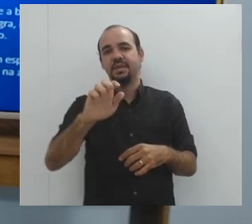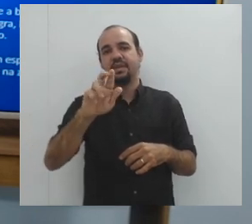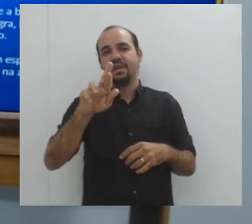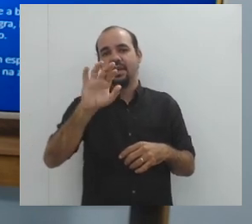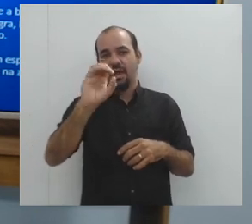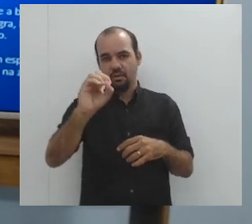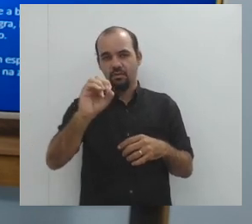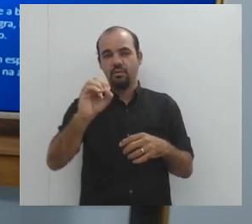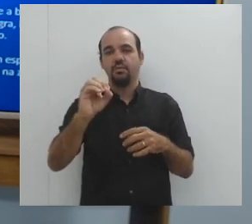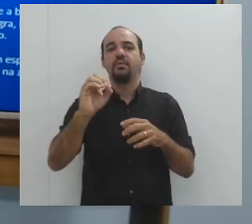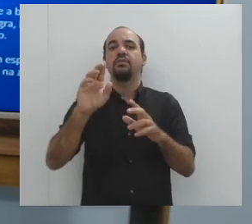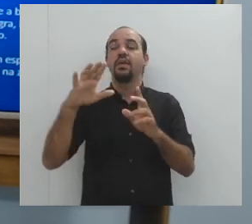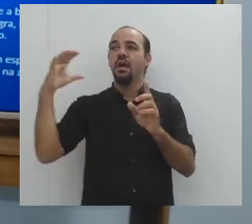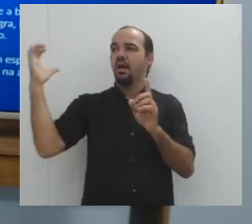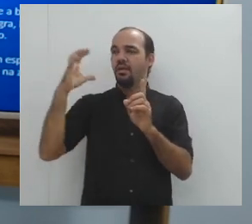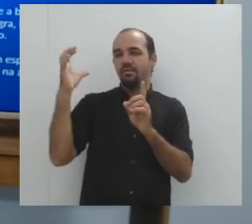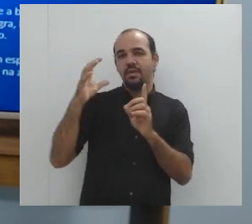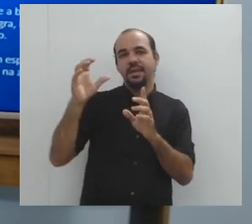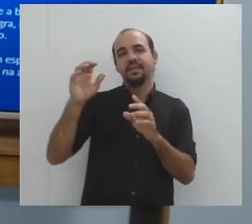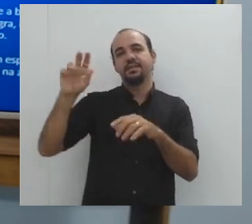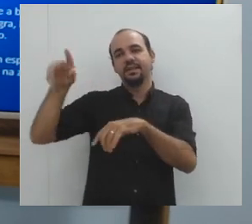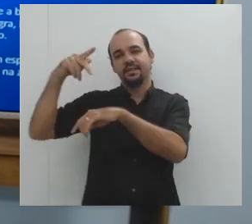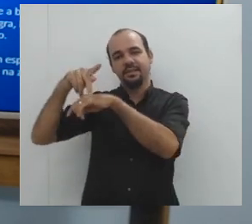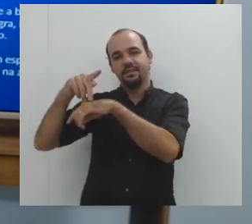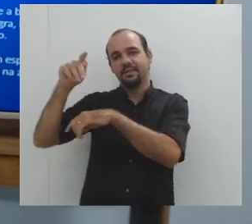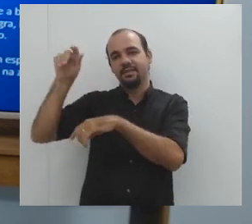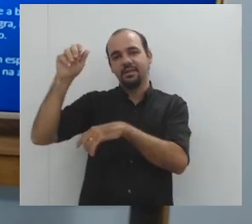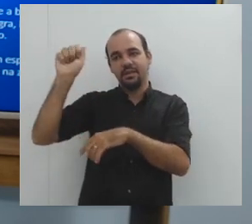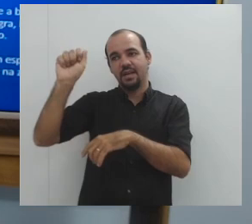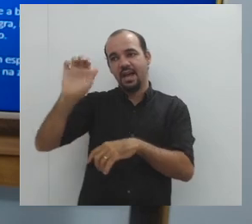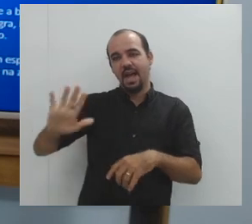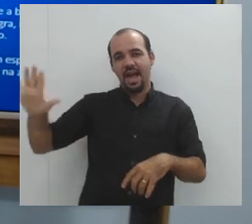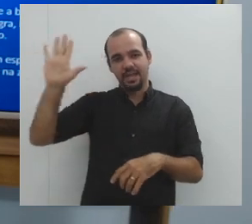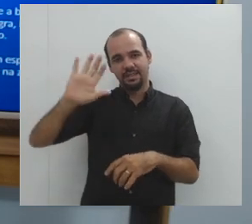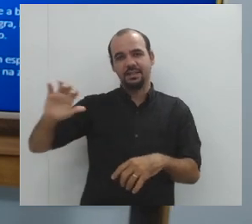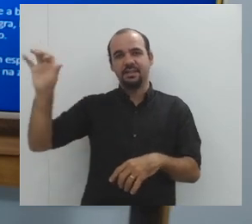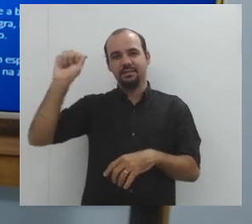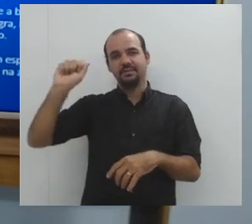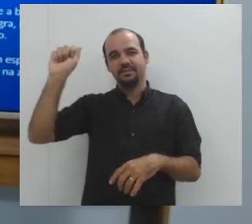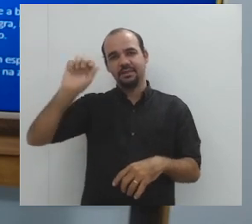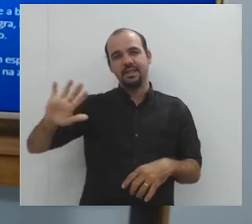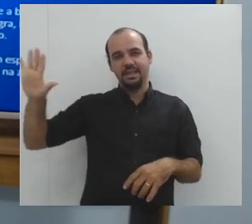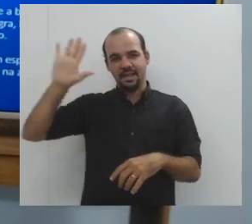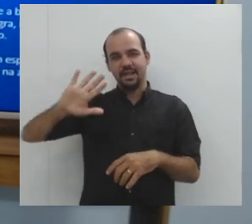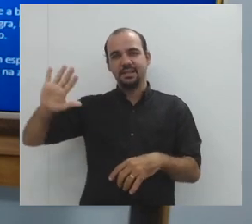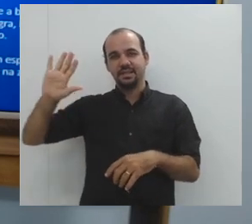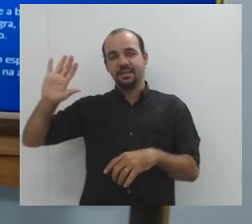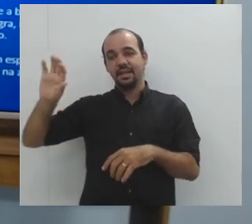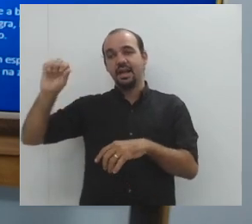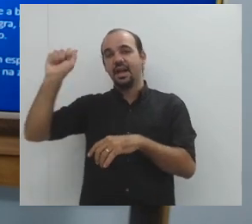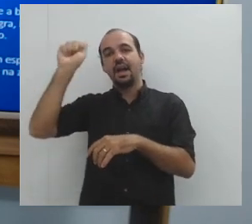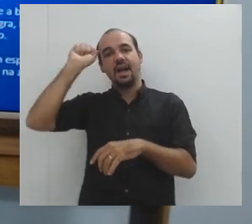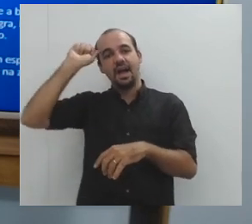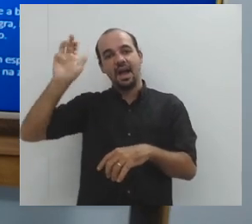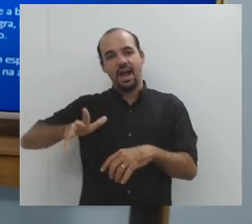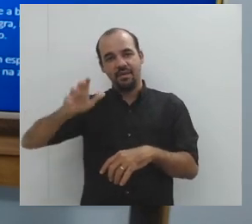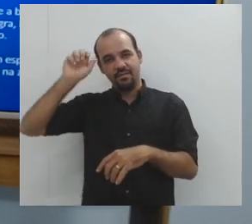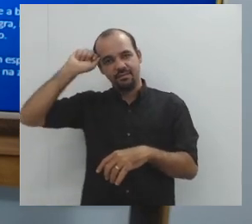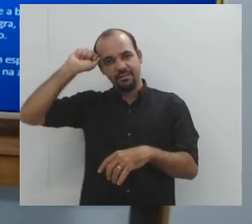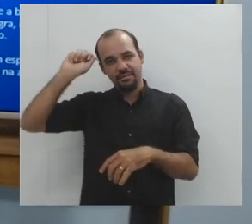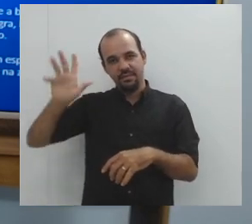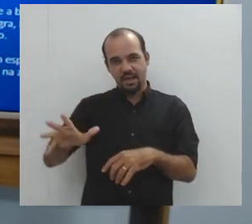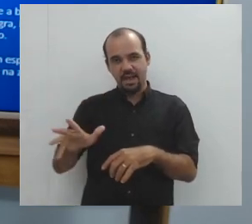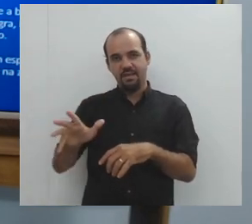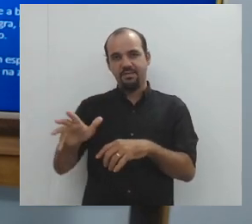questão africana, do povo africano. Então, essa brincadeira, as crianças se juntavam, como o próprio nome diz, Capitão do